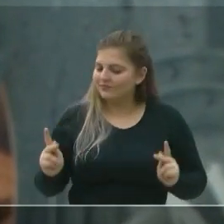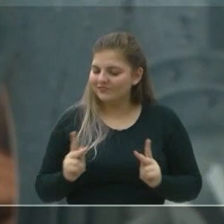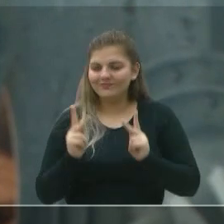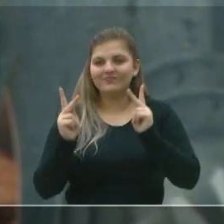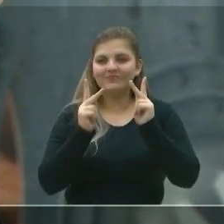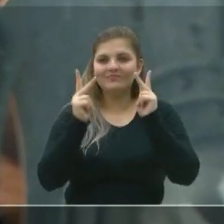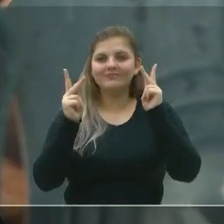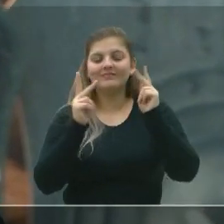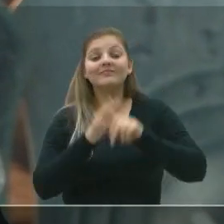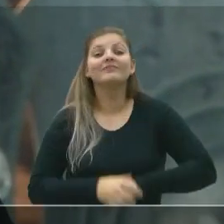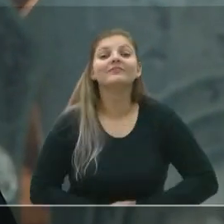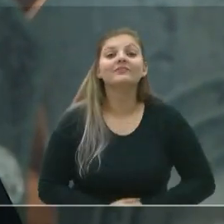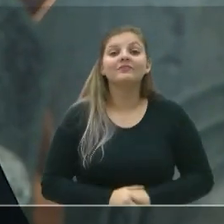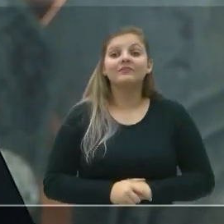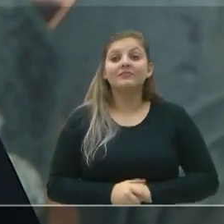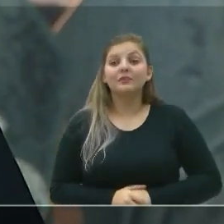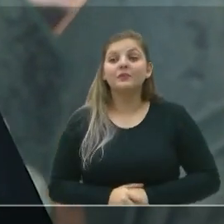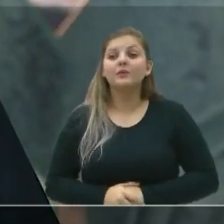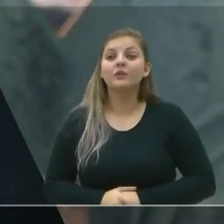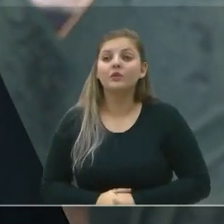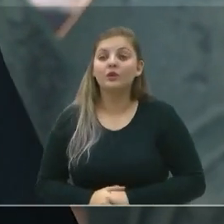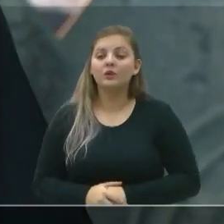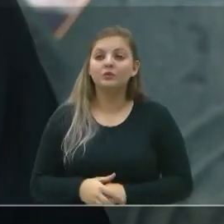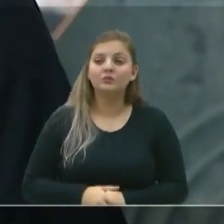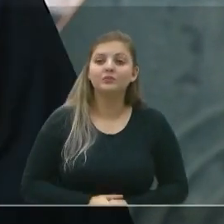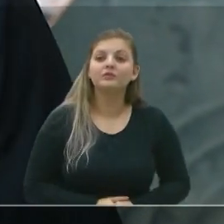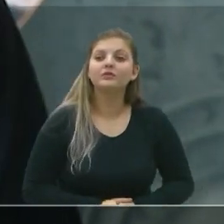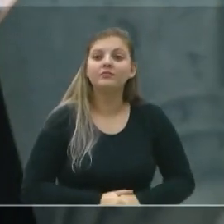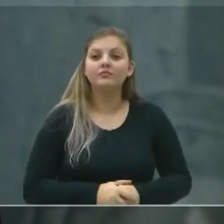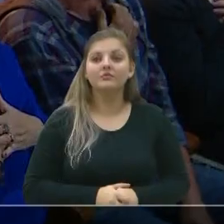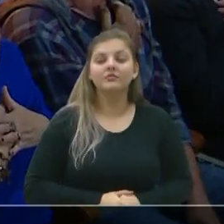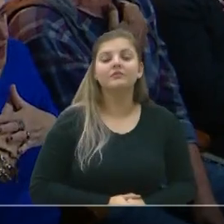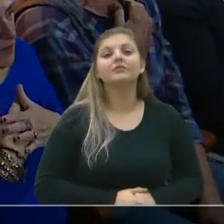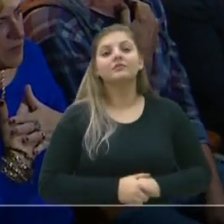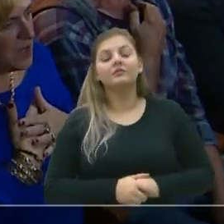Fácil, né? Vamos cantar juntos? Canta comigo.